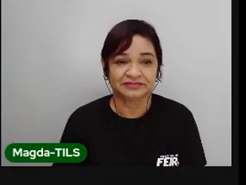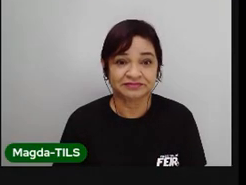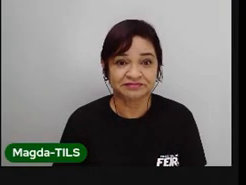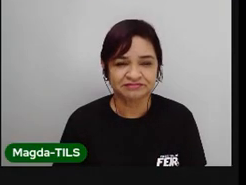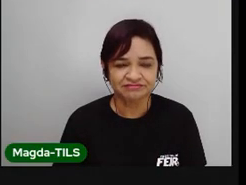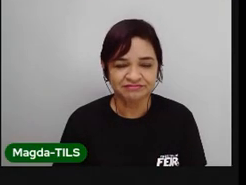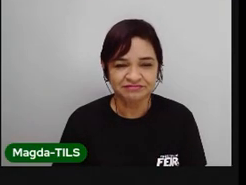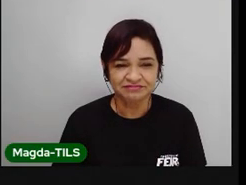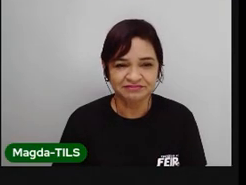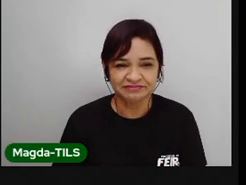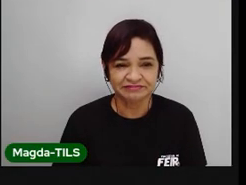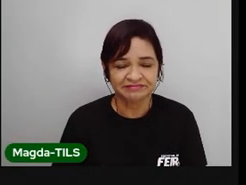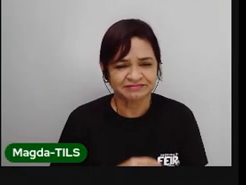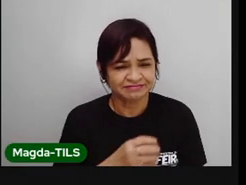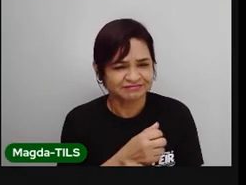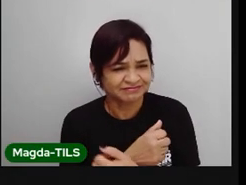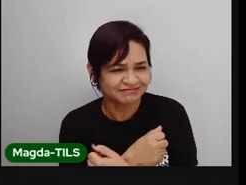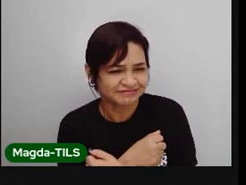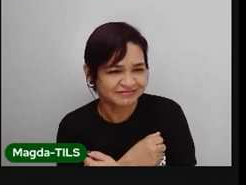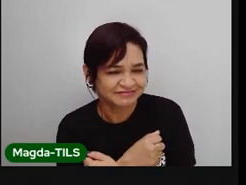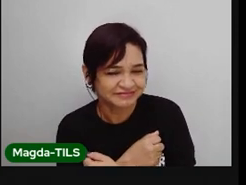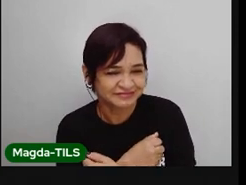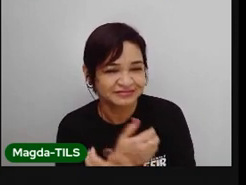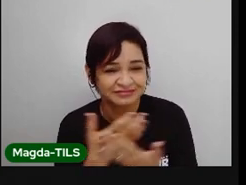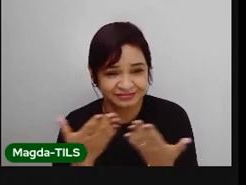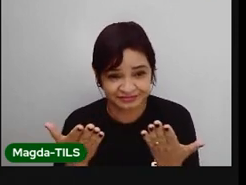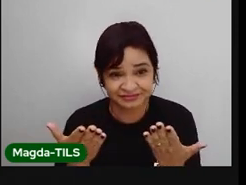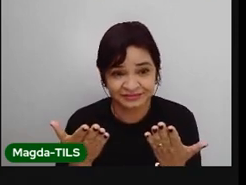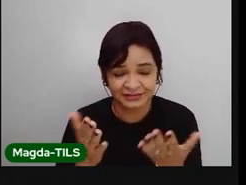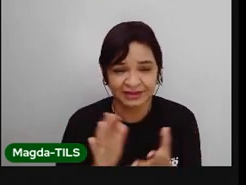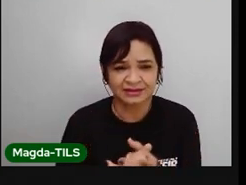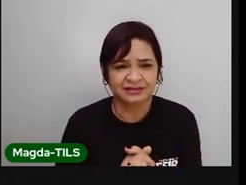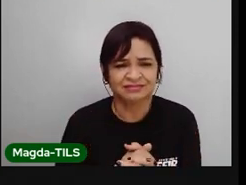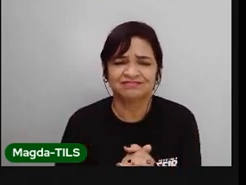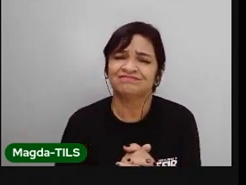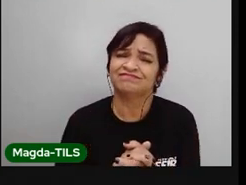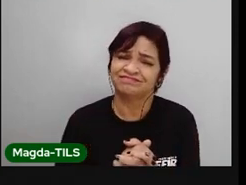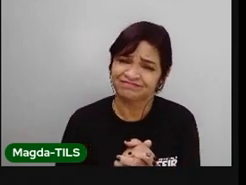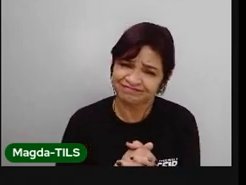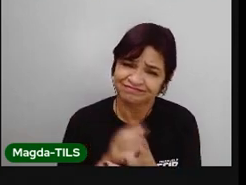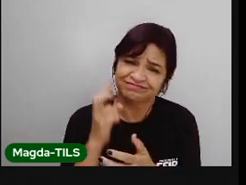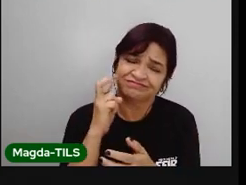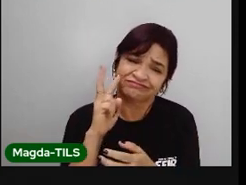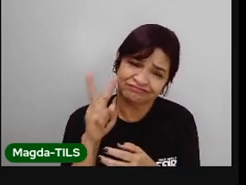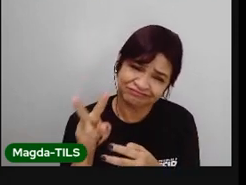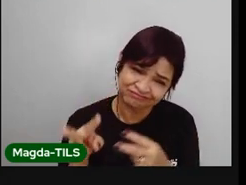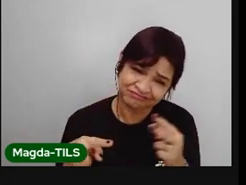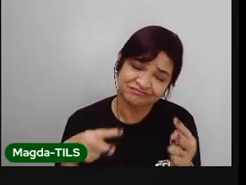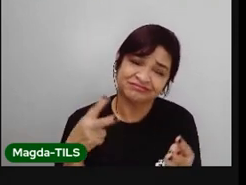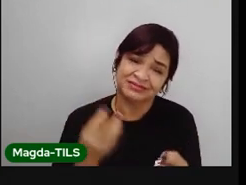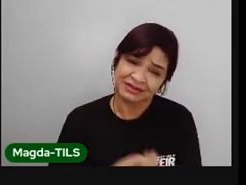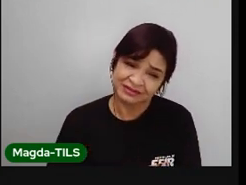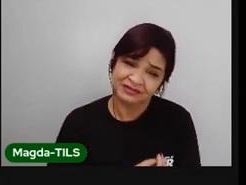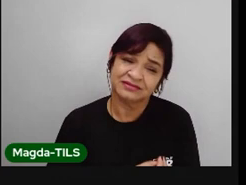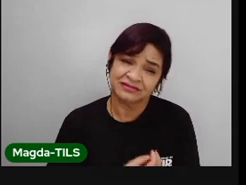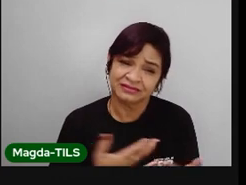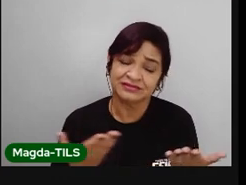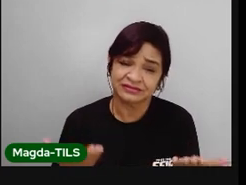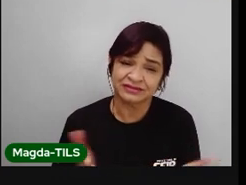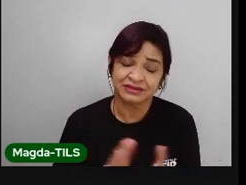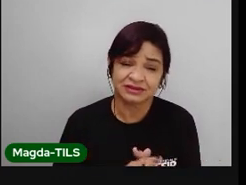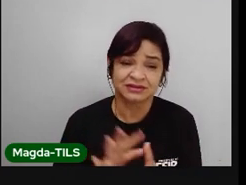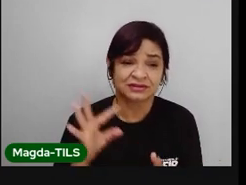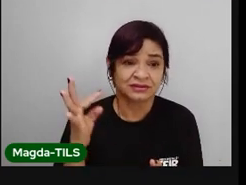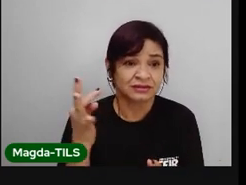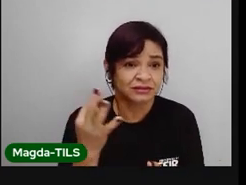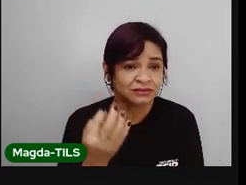Espero que vocês tenham se sentido acolhidos aí do outro lado. Faz tempo que a gente não se vê dentro da sala de aula, então todos nós